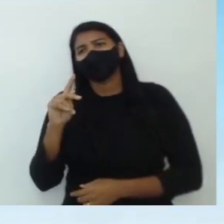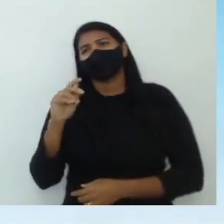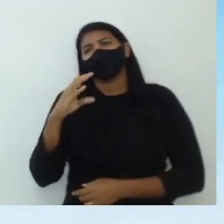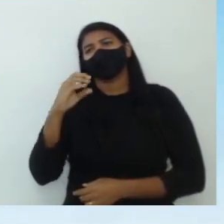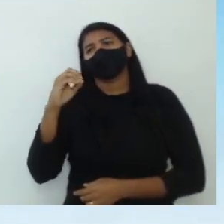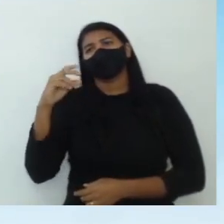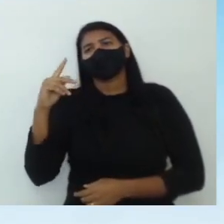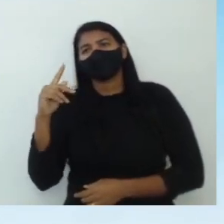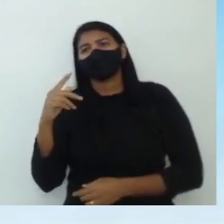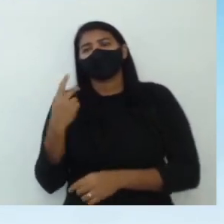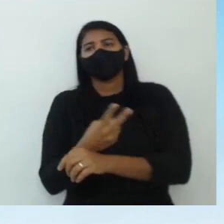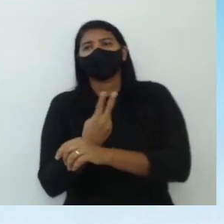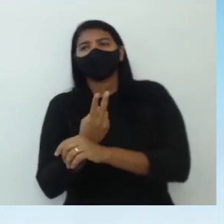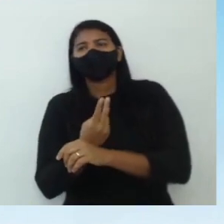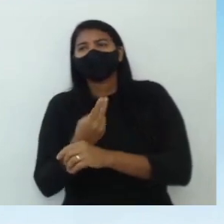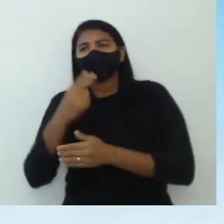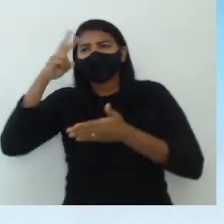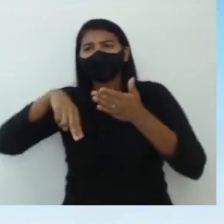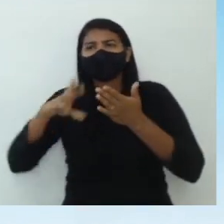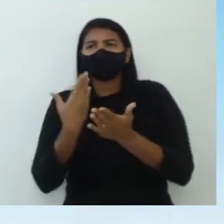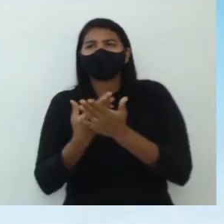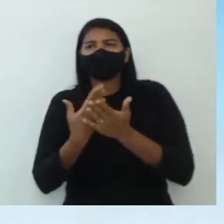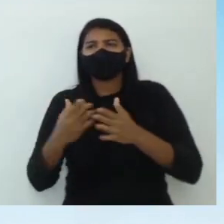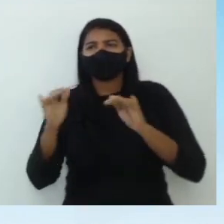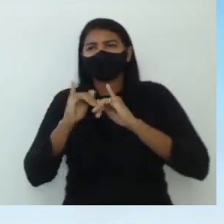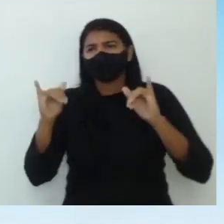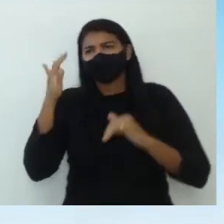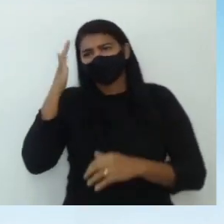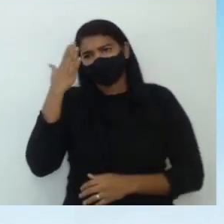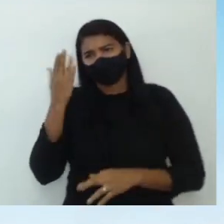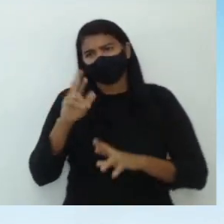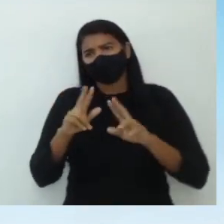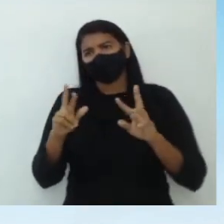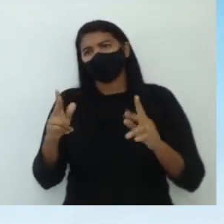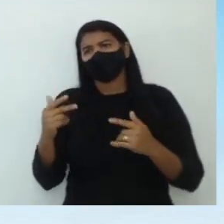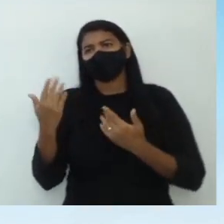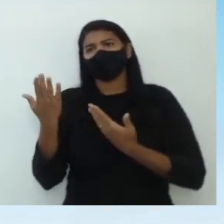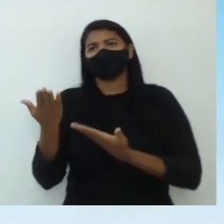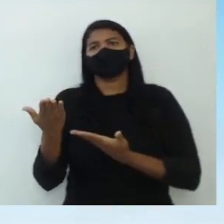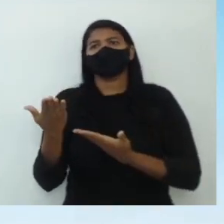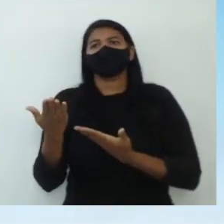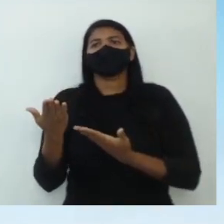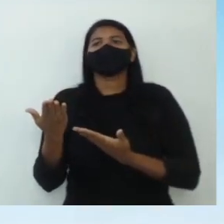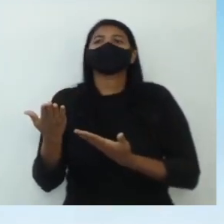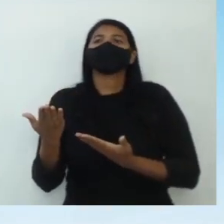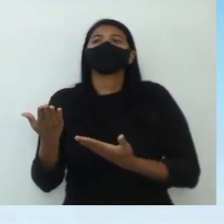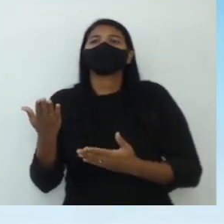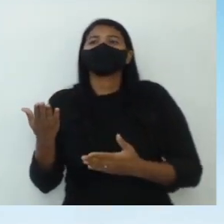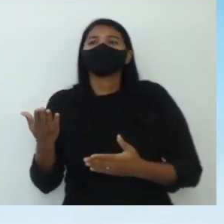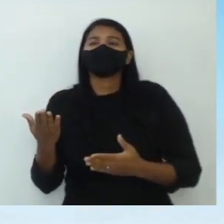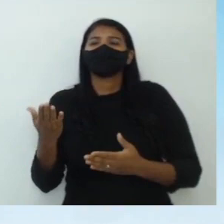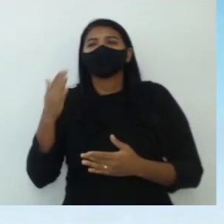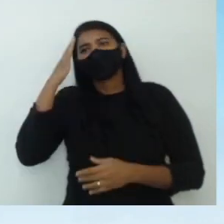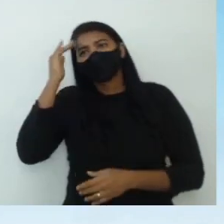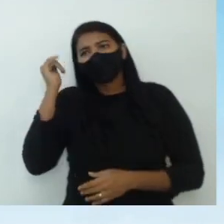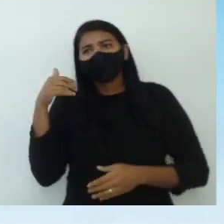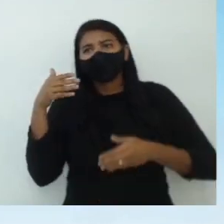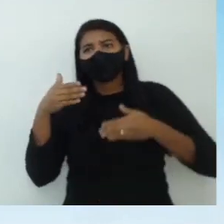em inglês, né? Tem vários idiomas diferentes, né? Então, assim, tenta se engajar um pouco sobre